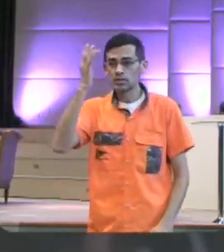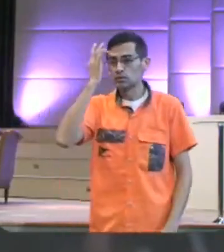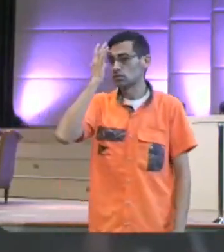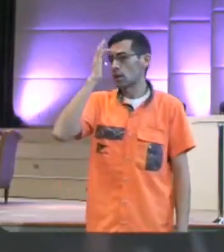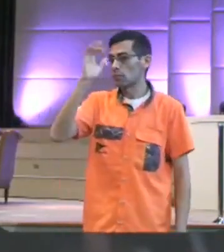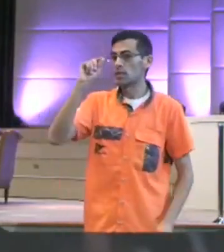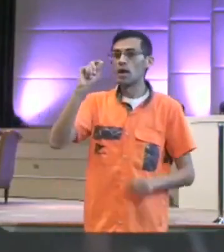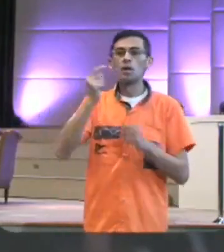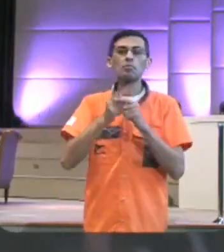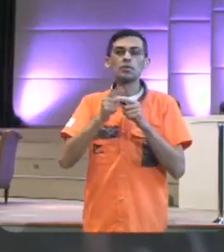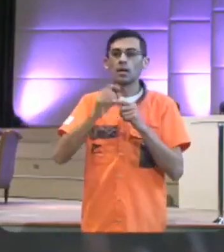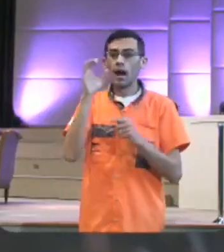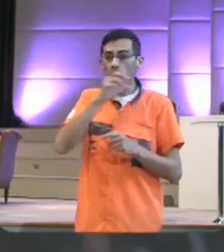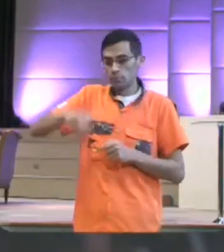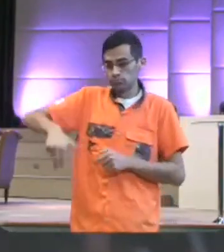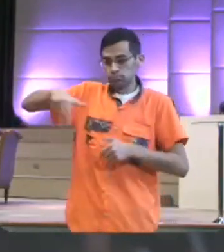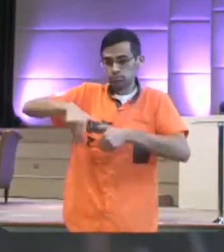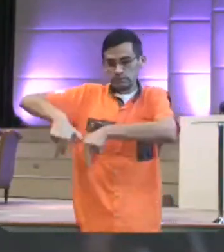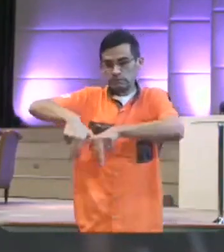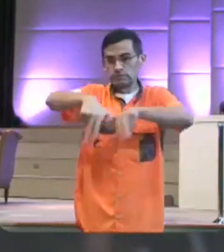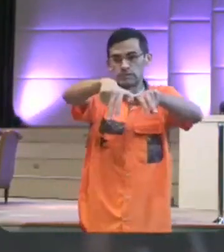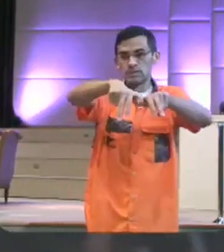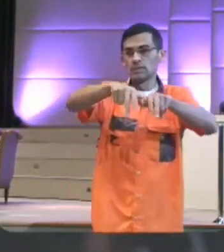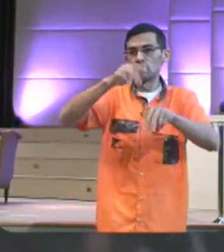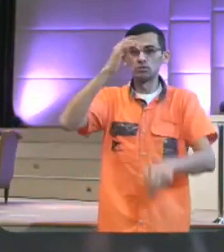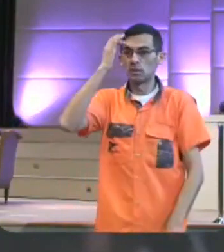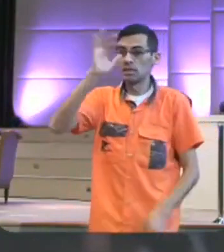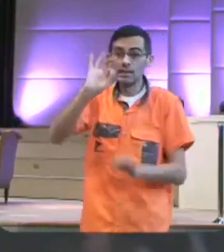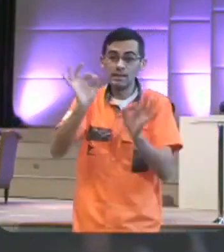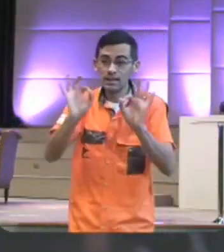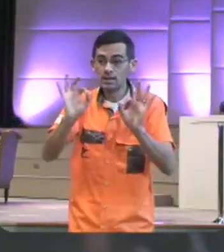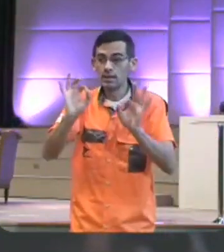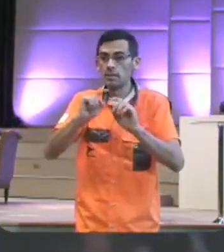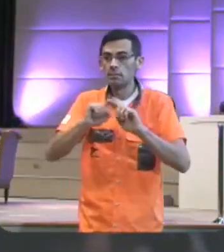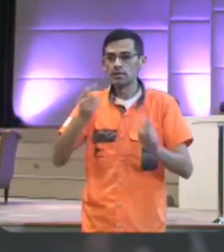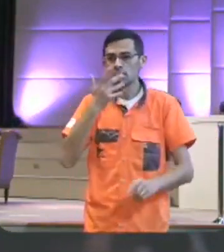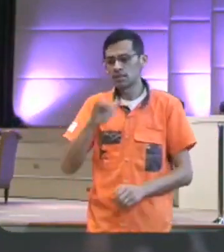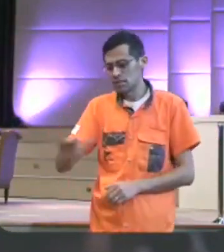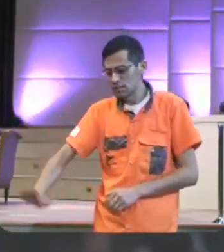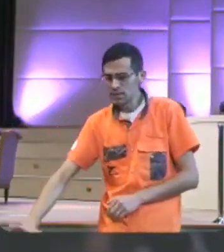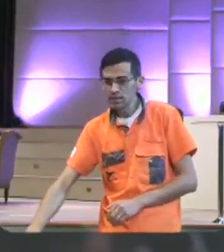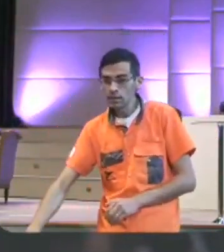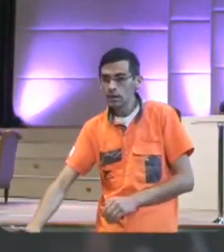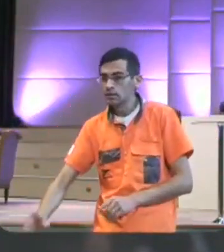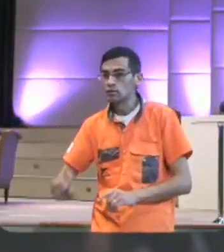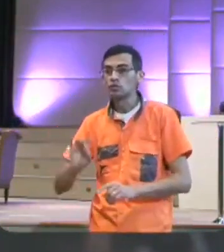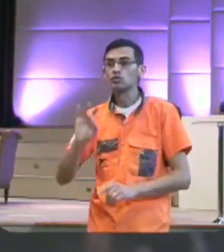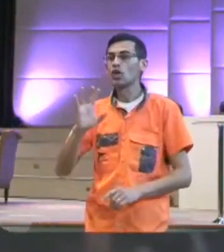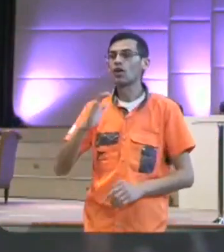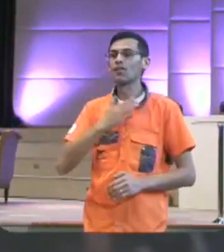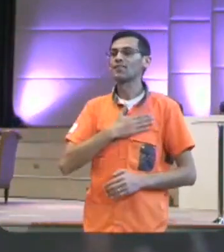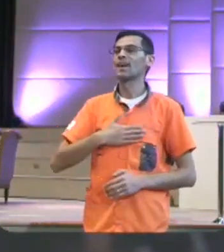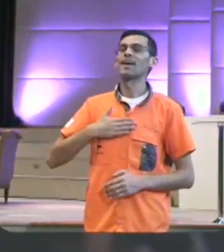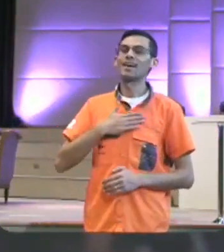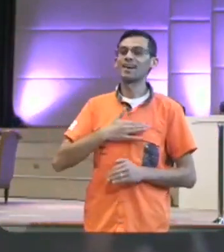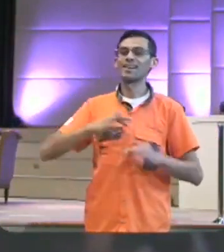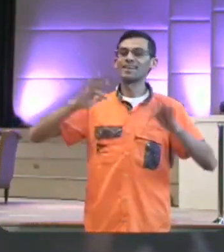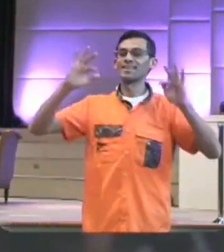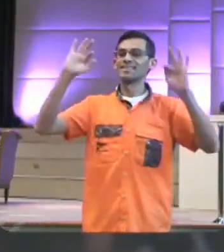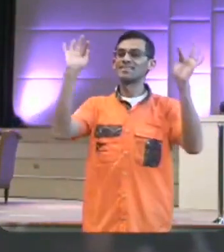não sabia nem porque o pai tinha levantado a mão direito, ela era muito pequenininha, ela só estava